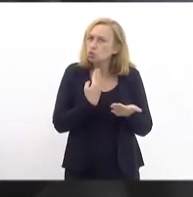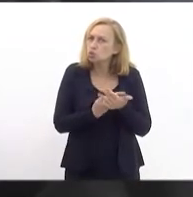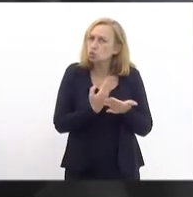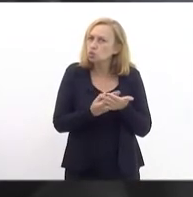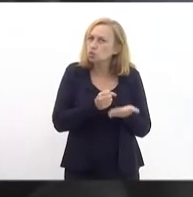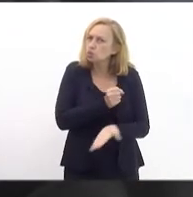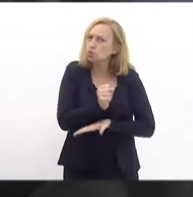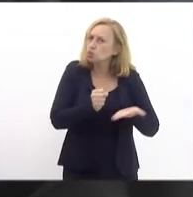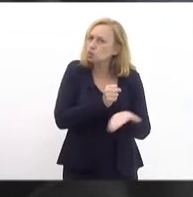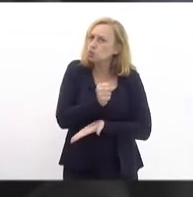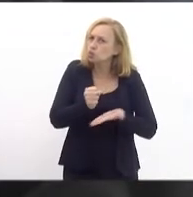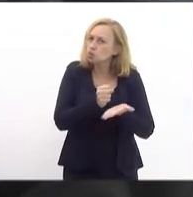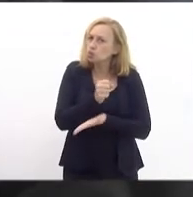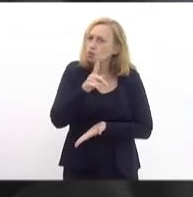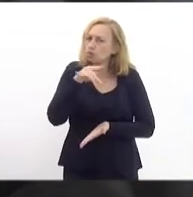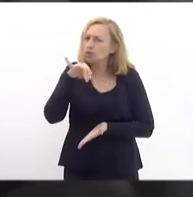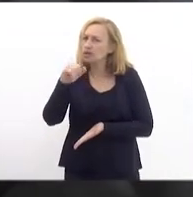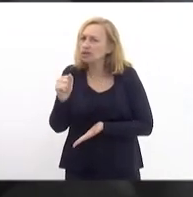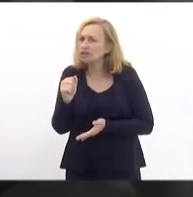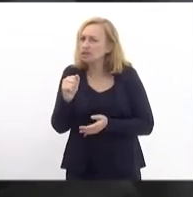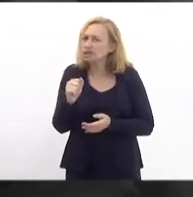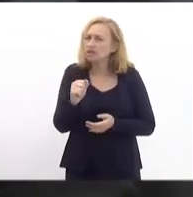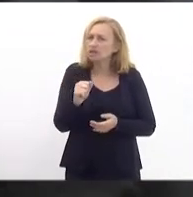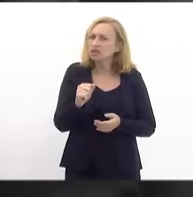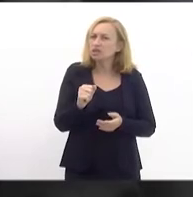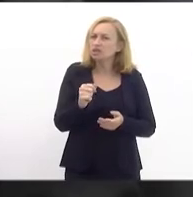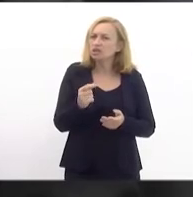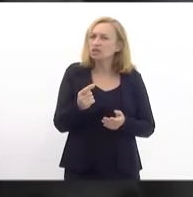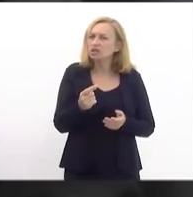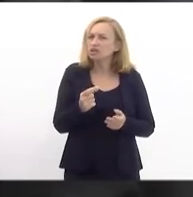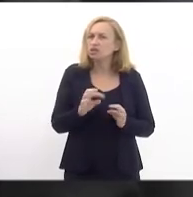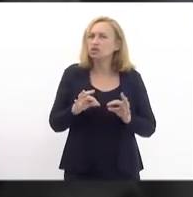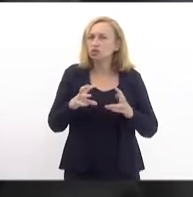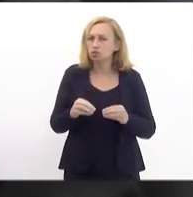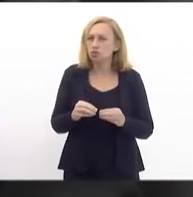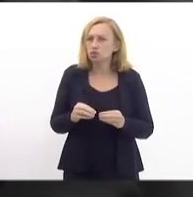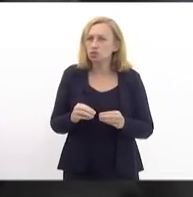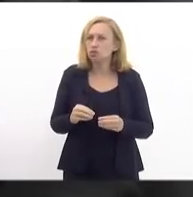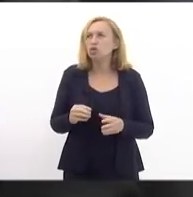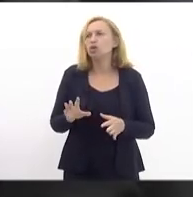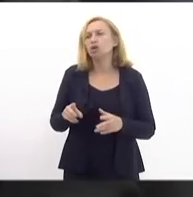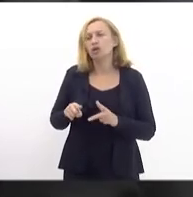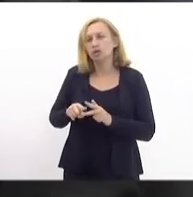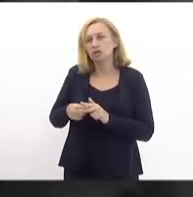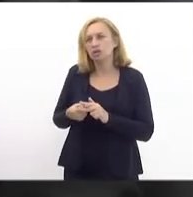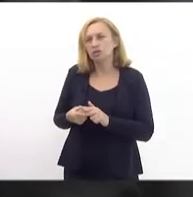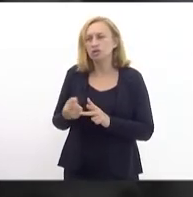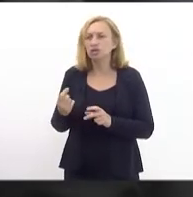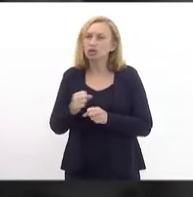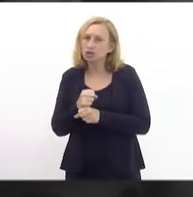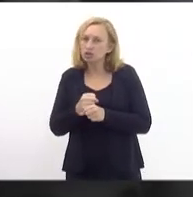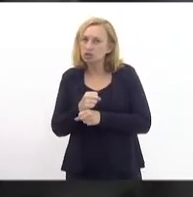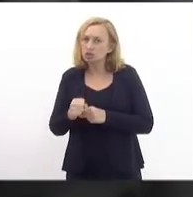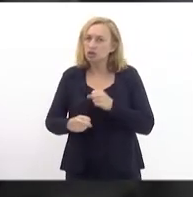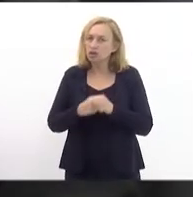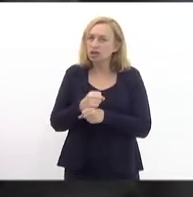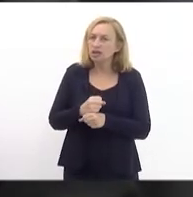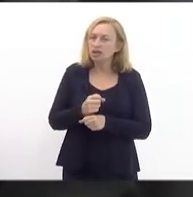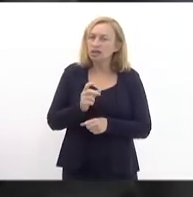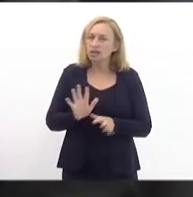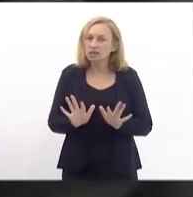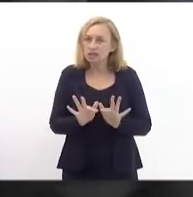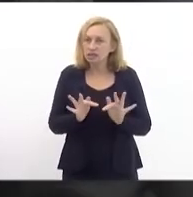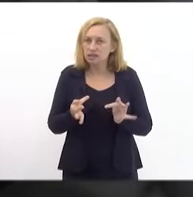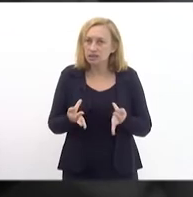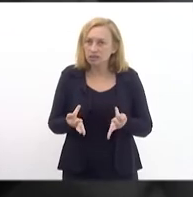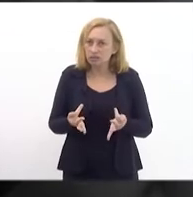base nas planilhas de custos operacionais, enfim, tudo mais. Quanto ao reajuste tarifário anual, é simplesmente aplicar o